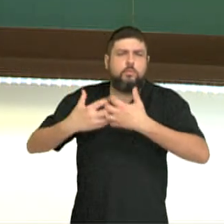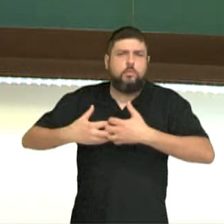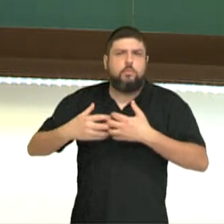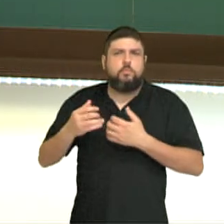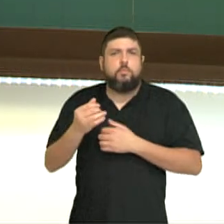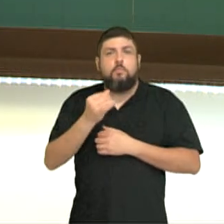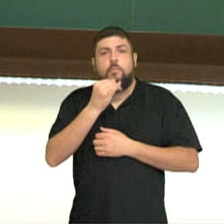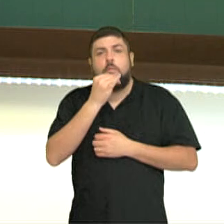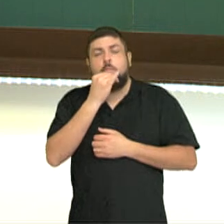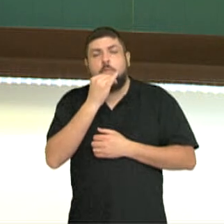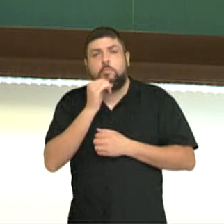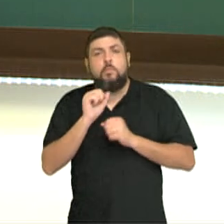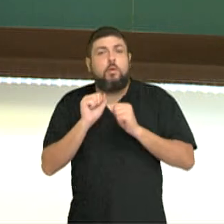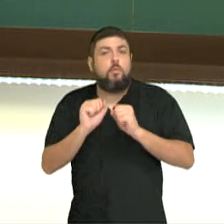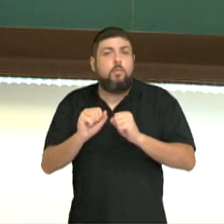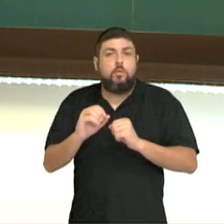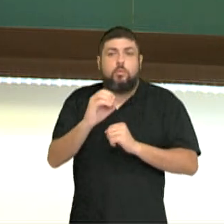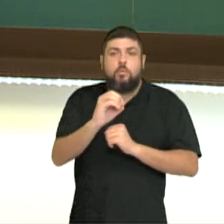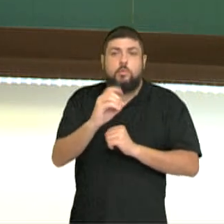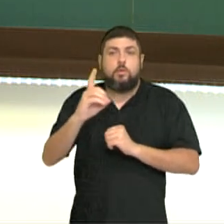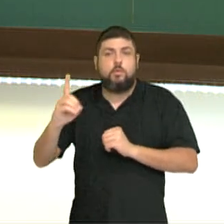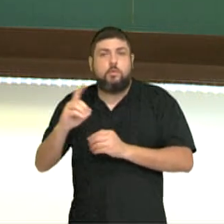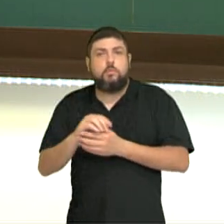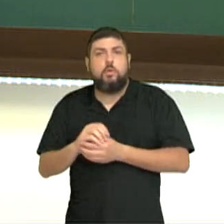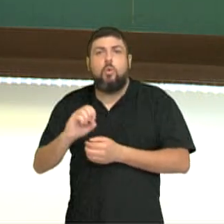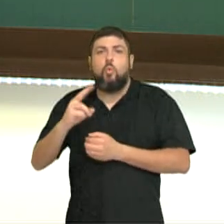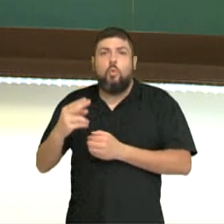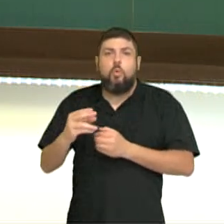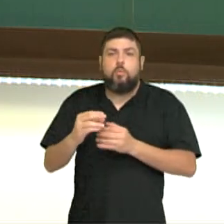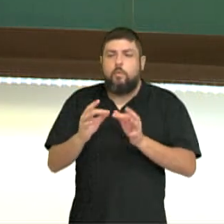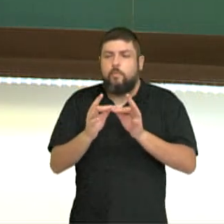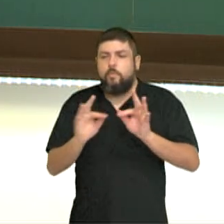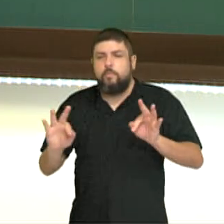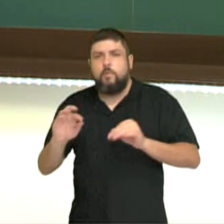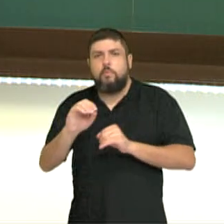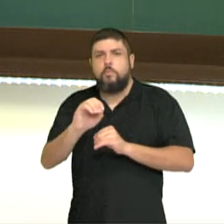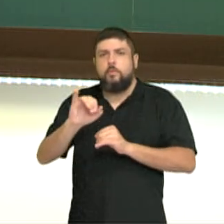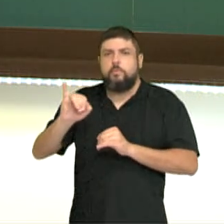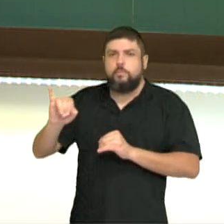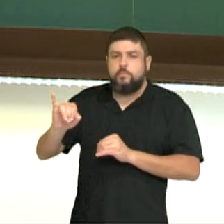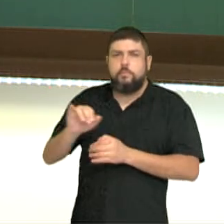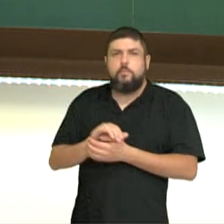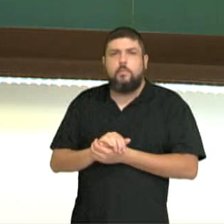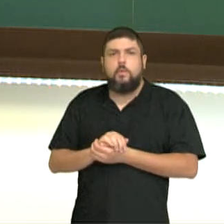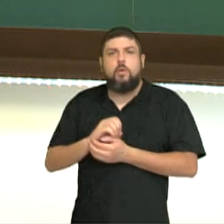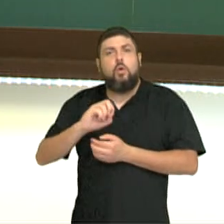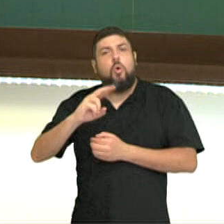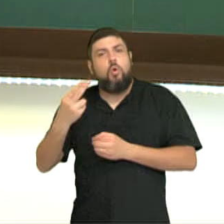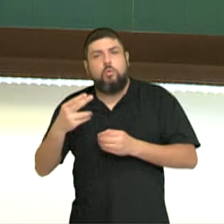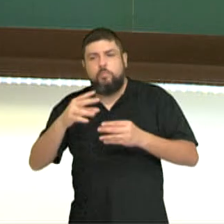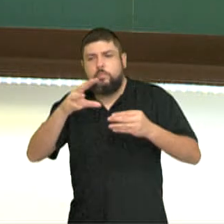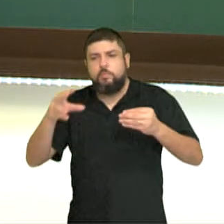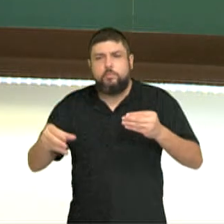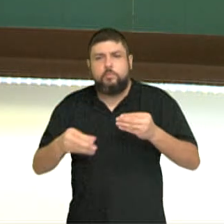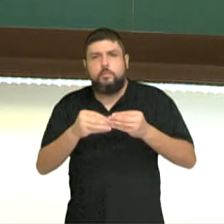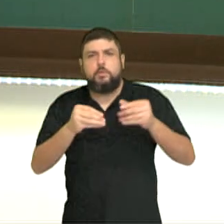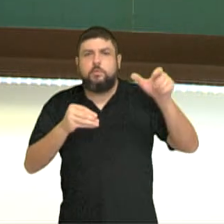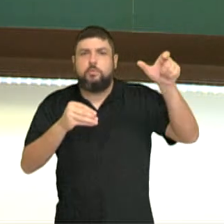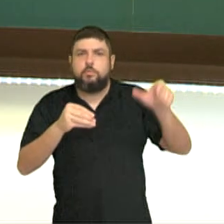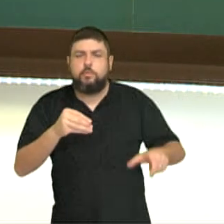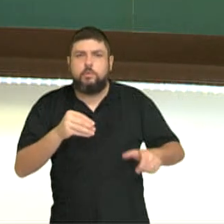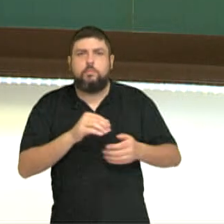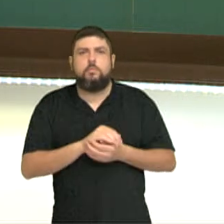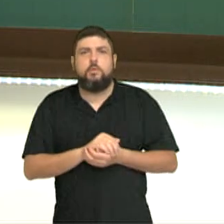na função de objeto direto, objeto indireto, predicativo do sujeito, poderia ter na função de aposto,